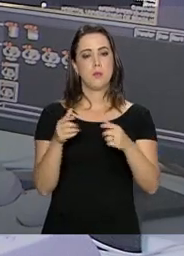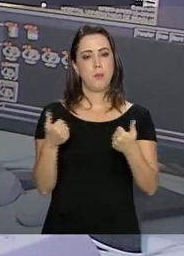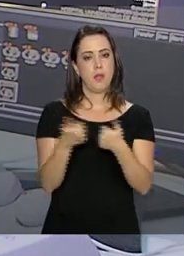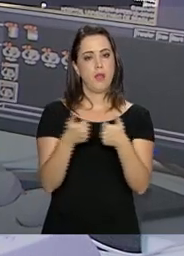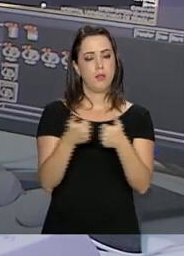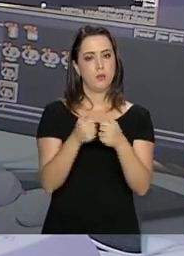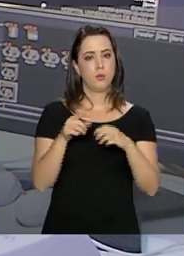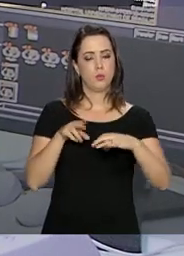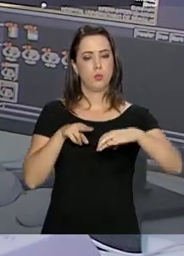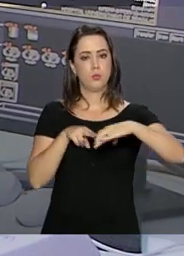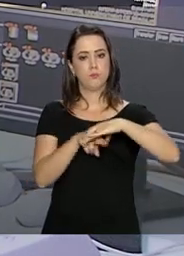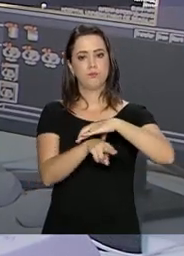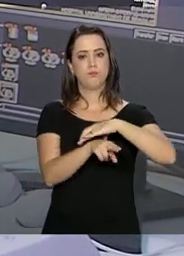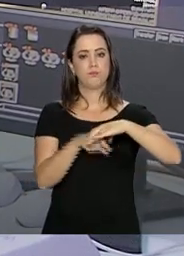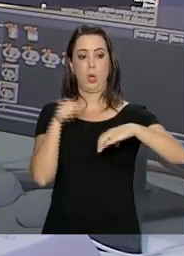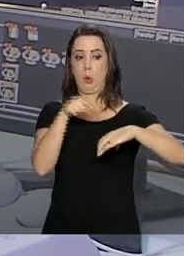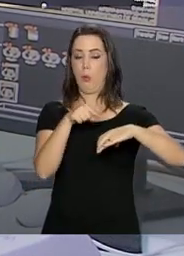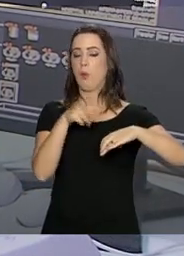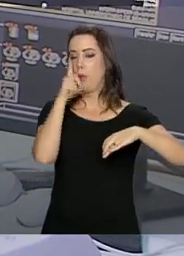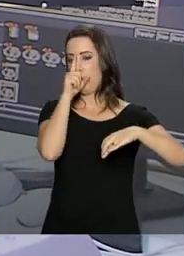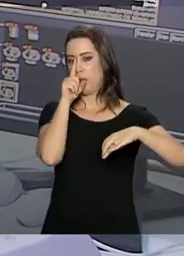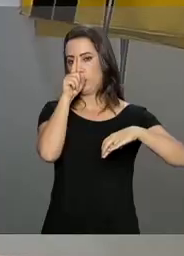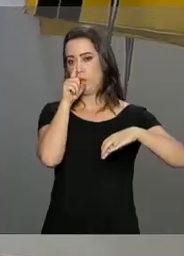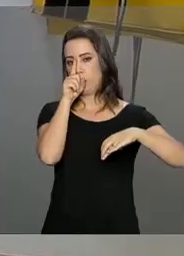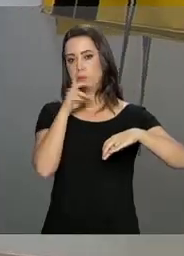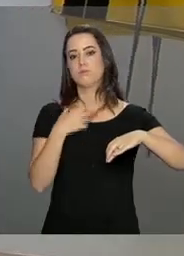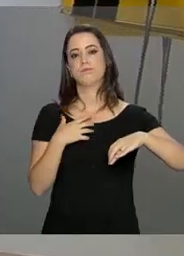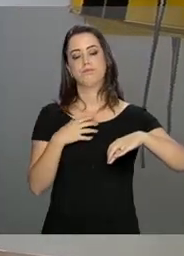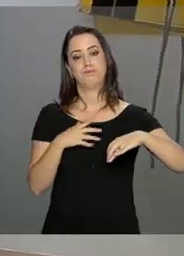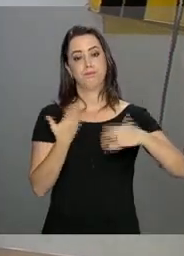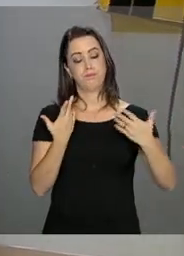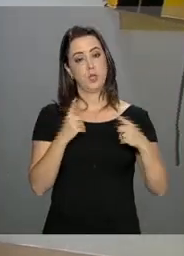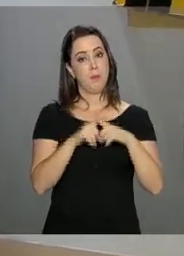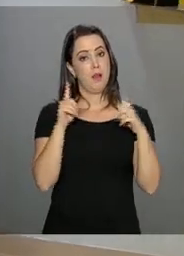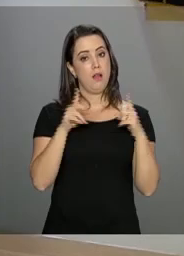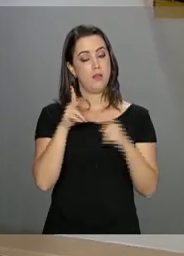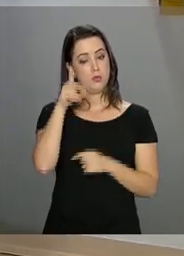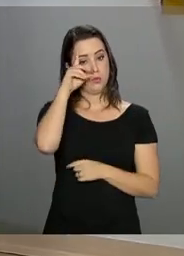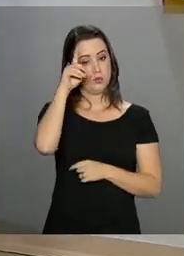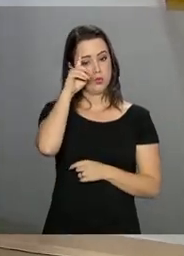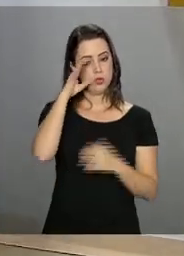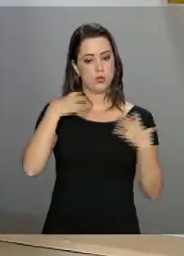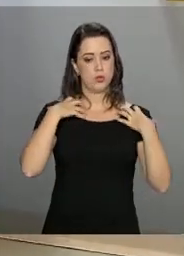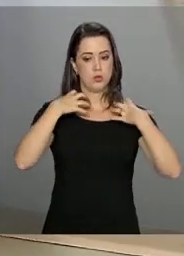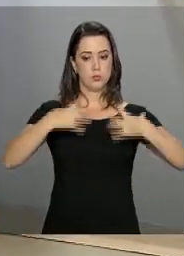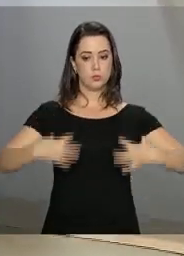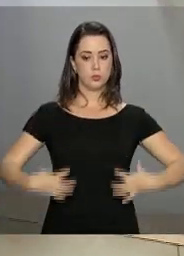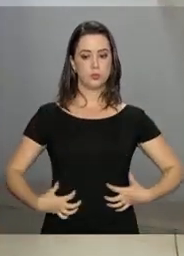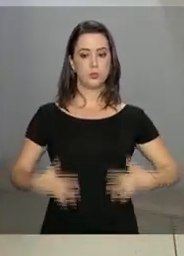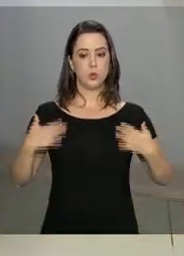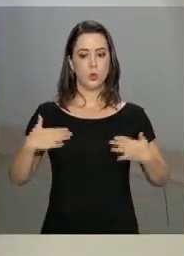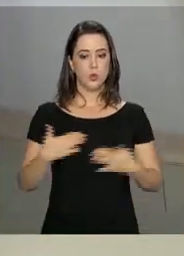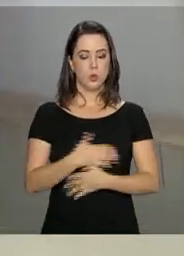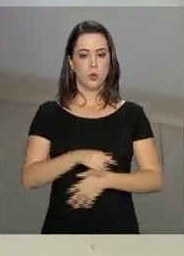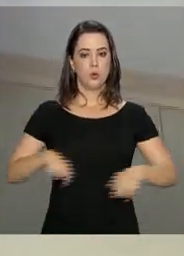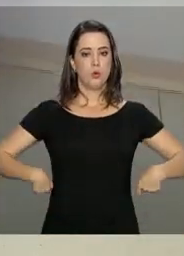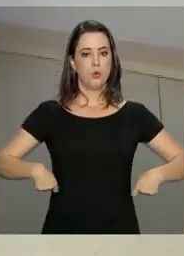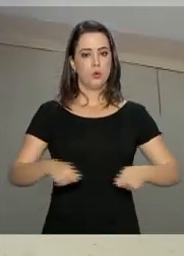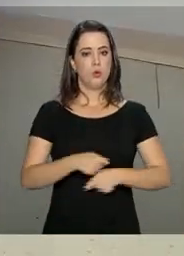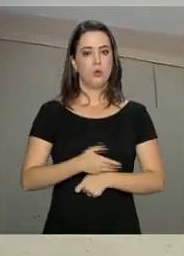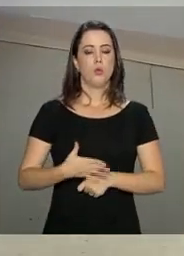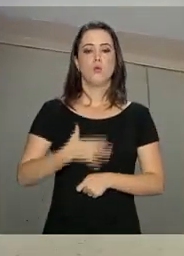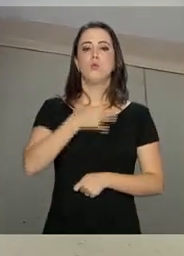existe o equipamento com radiação ionizante. No dia a dia, nós temos os coletes de chumbo, protetor de